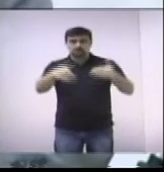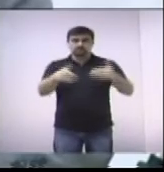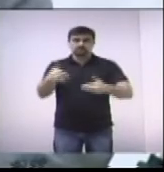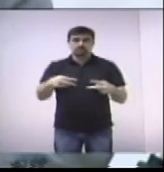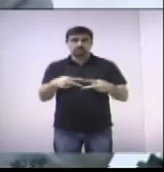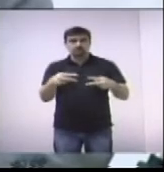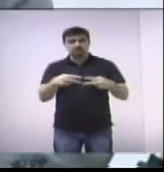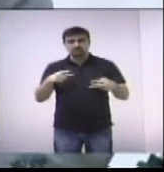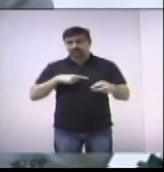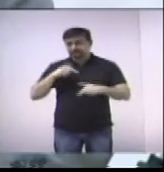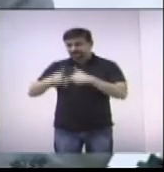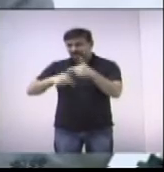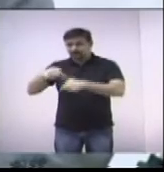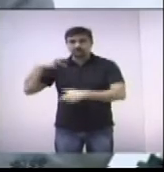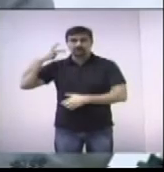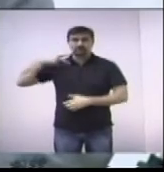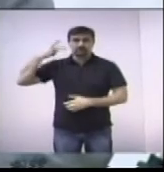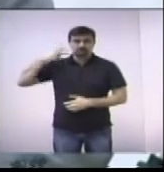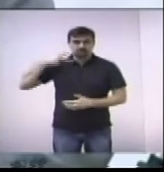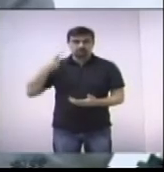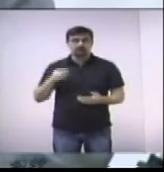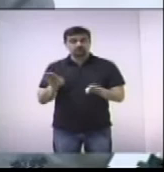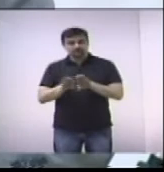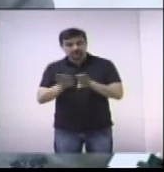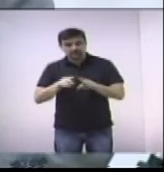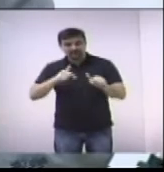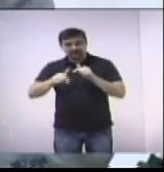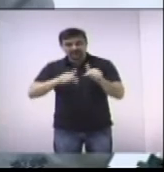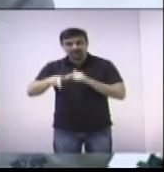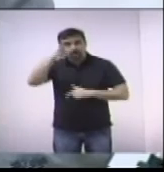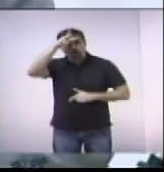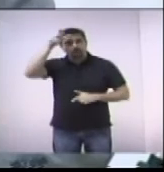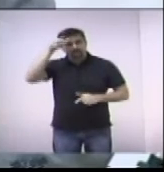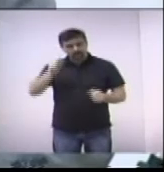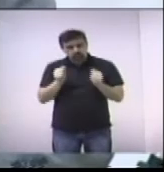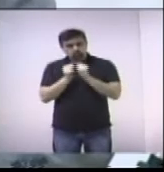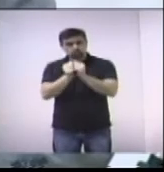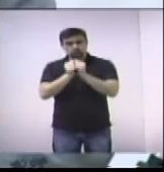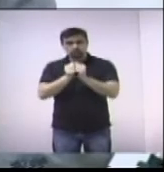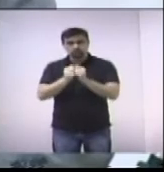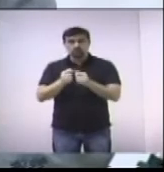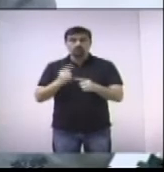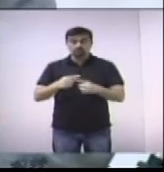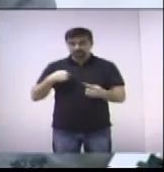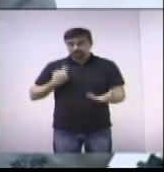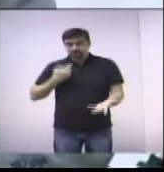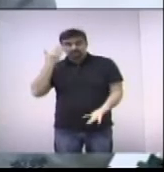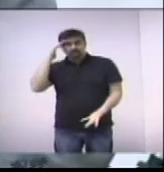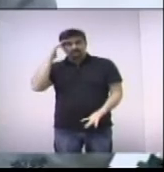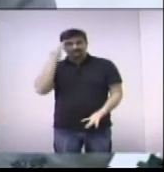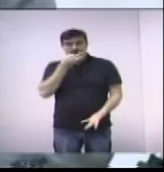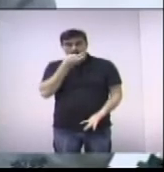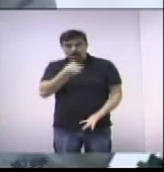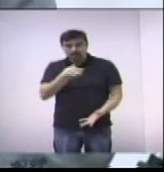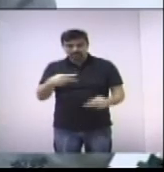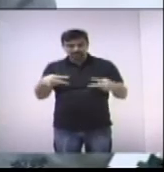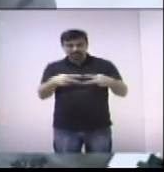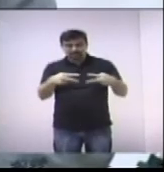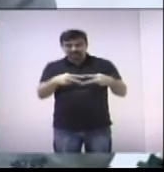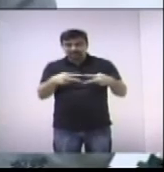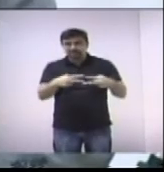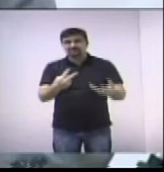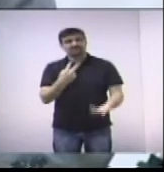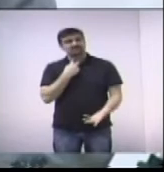fazem parte de outros poderes constitutivos e da nossa própria cidade, porque eu entendo que a cidade não